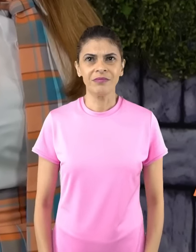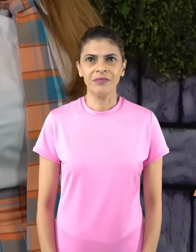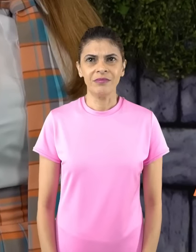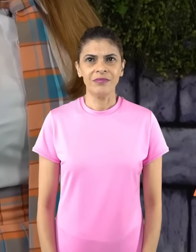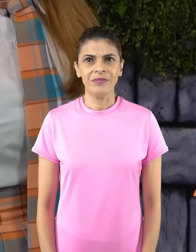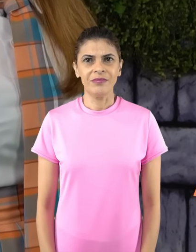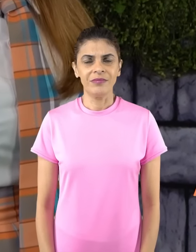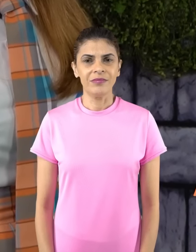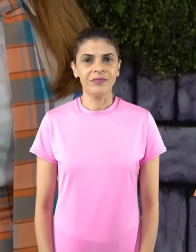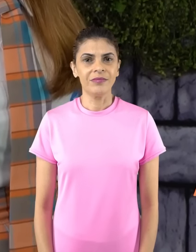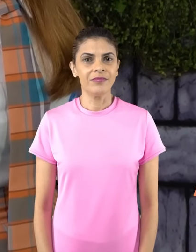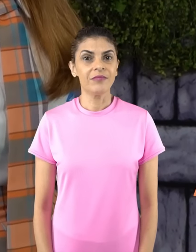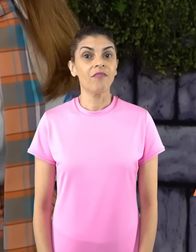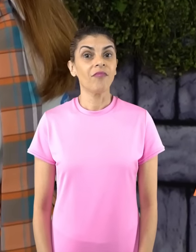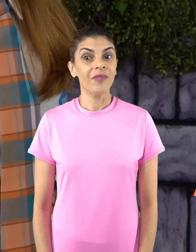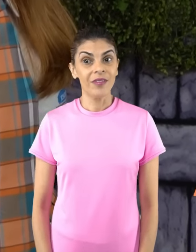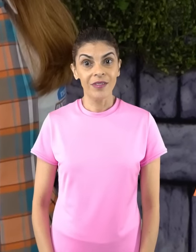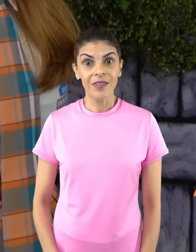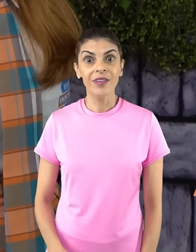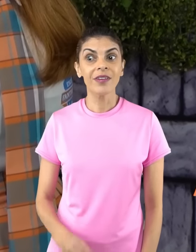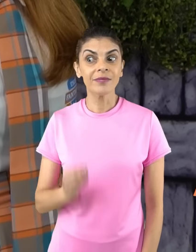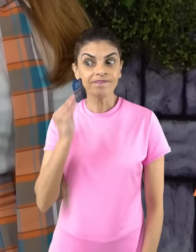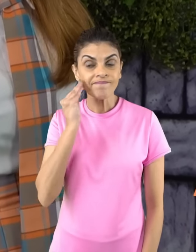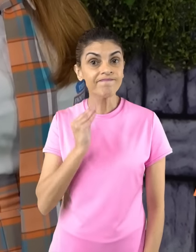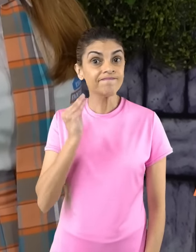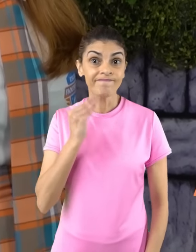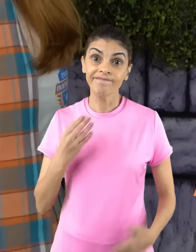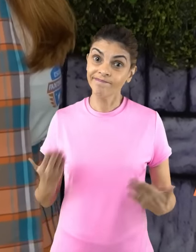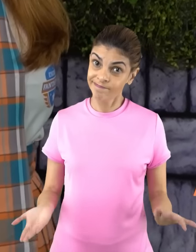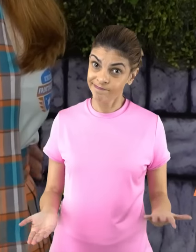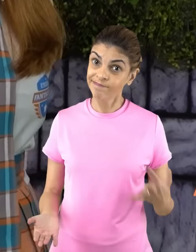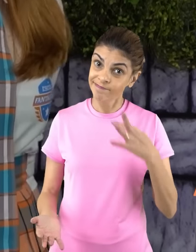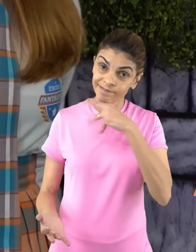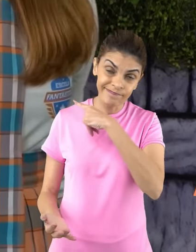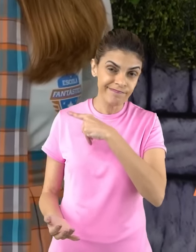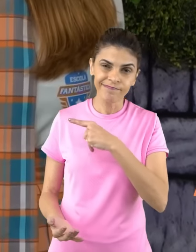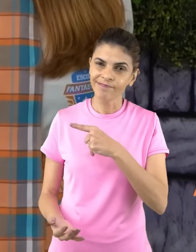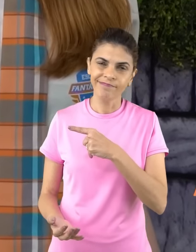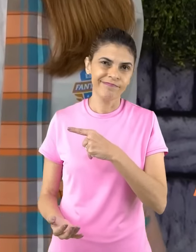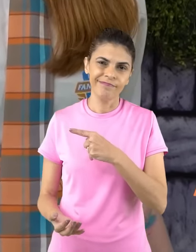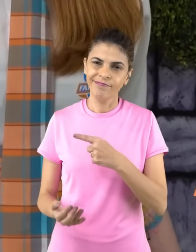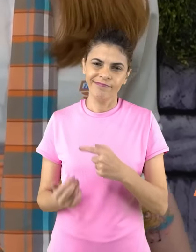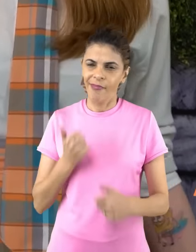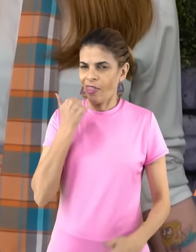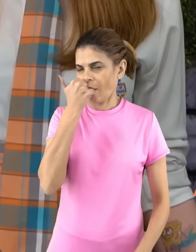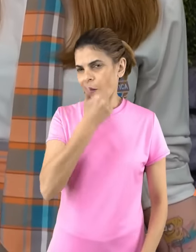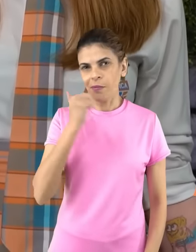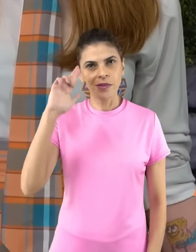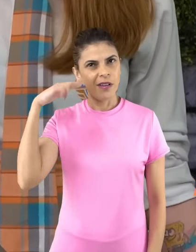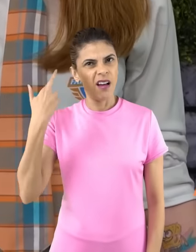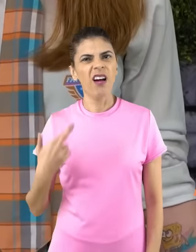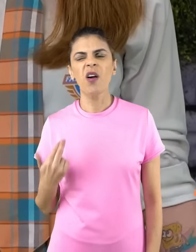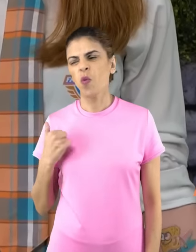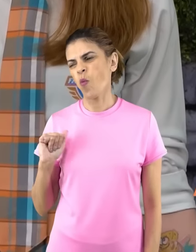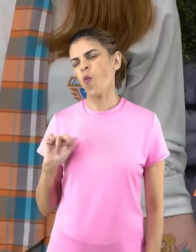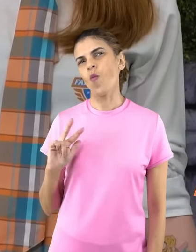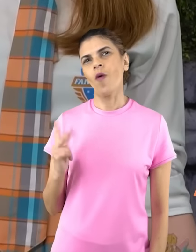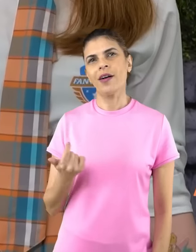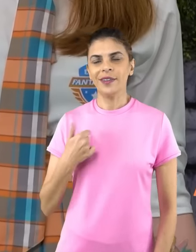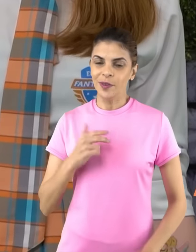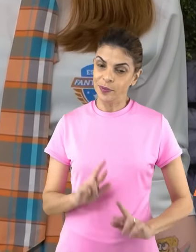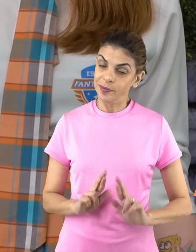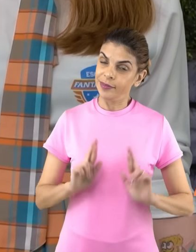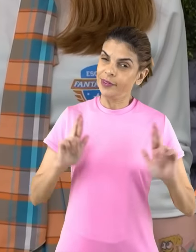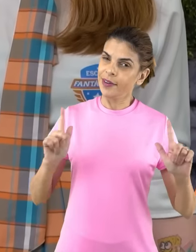Você está limpando o beijo dela Exatamente Ele nunca beijaria a Raíssa Ah, eu também acho Mas eu sou